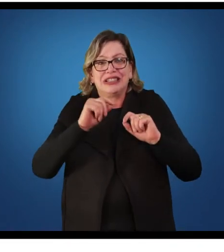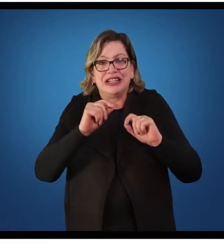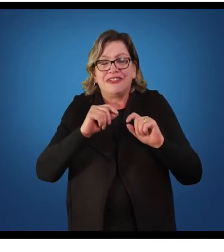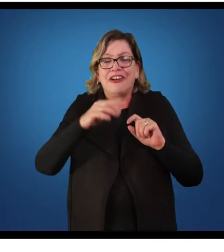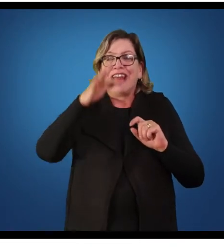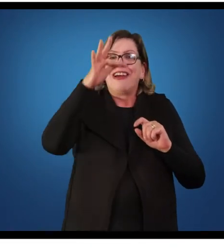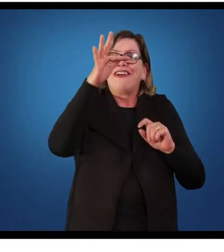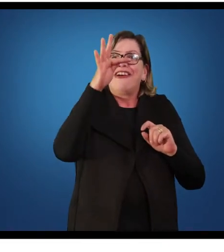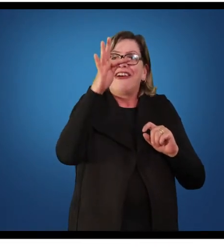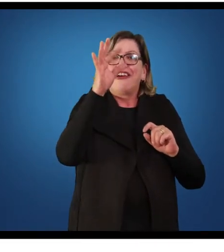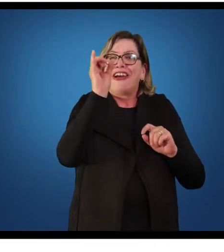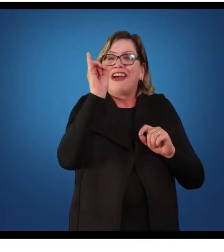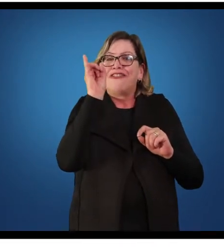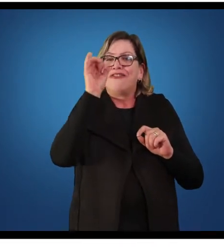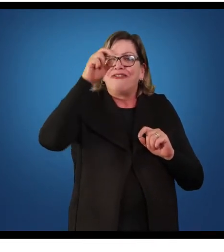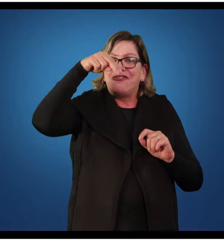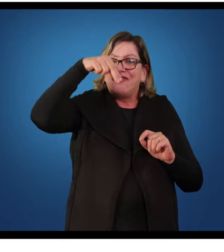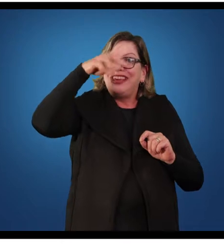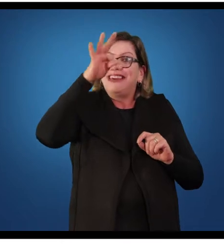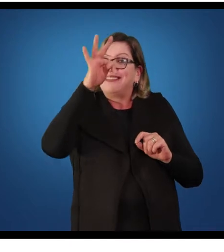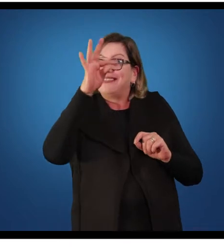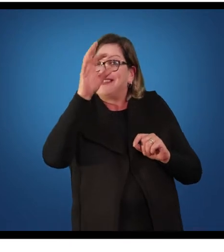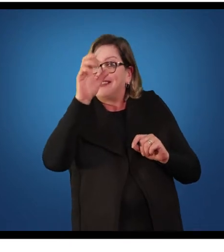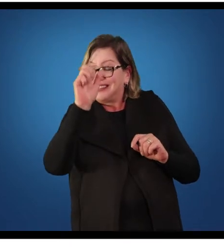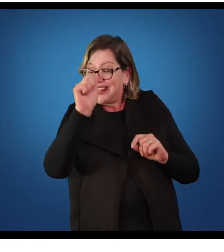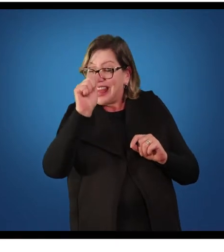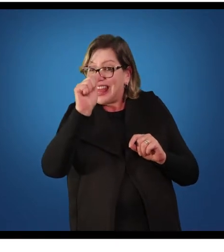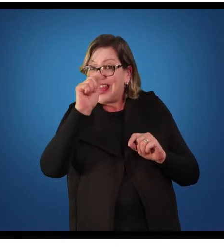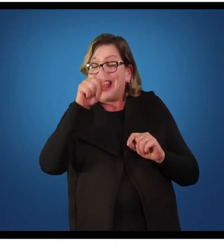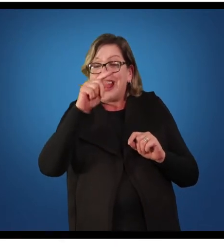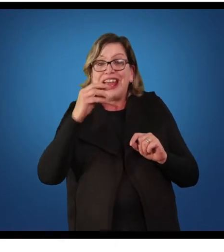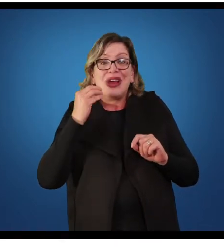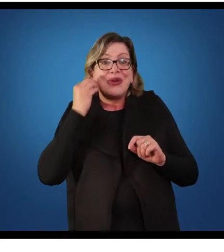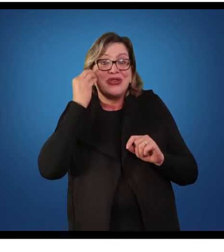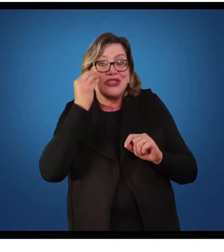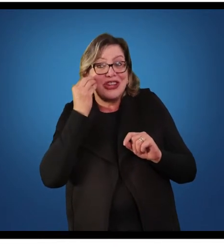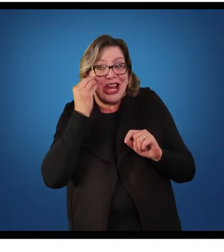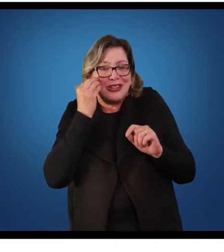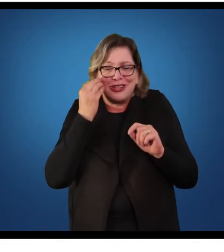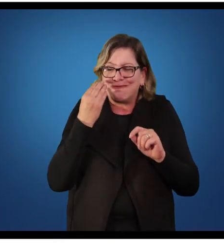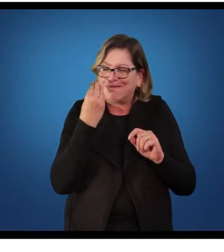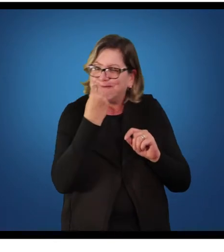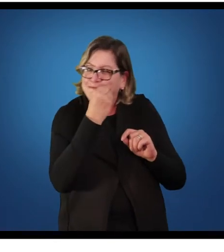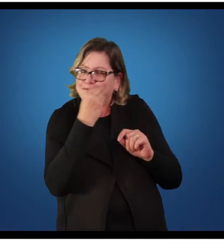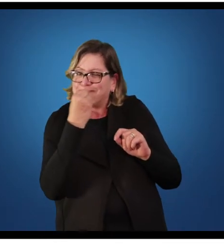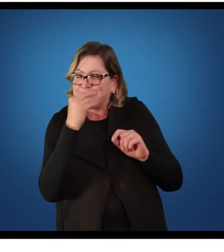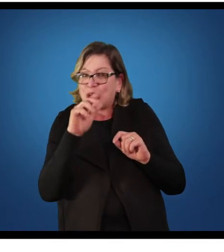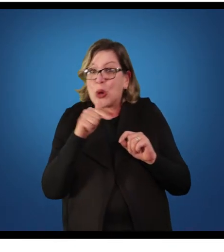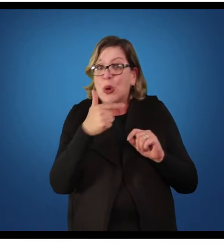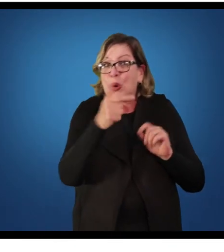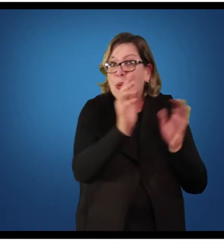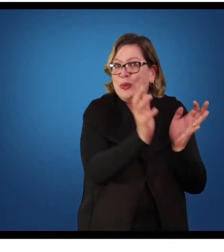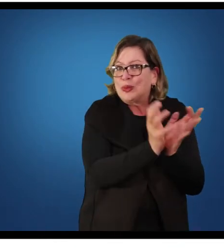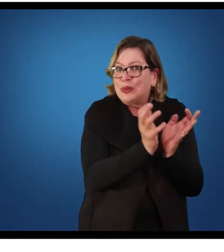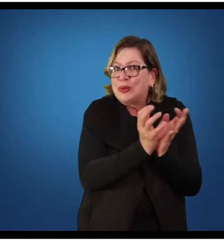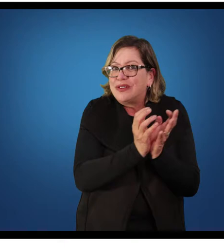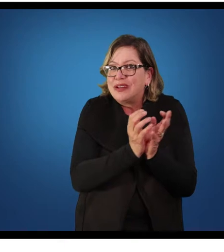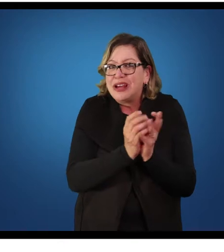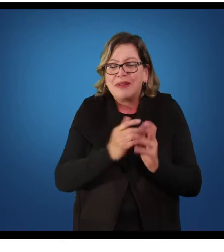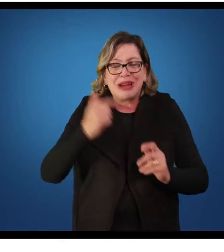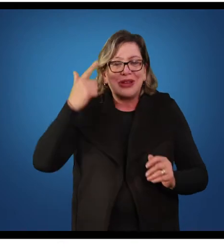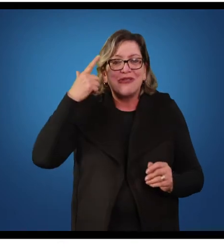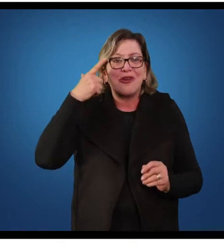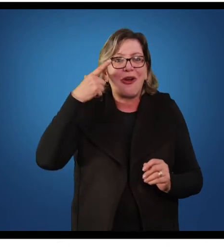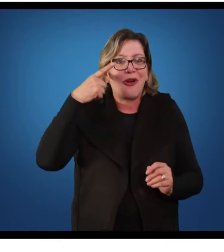finta. Então, a finta é uma maneira de eu ludibriar o meu adversário para que eu